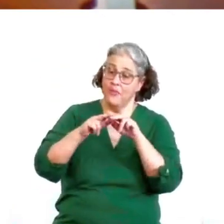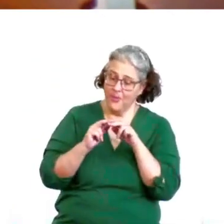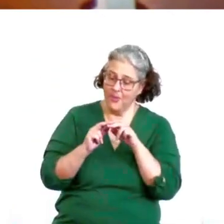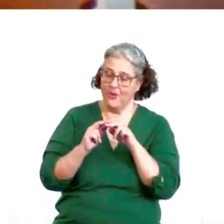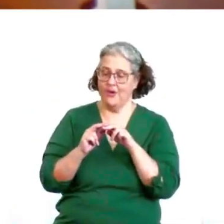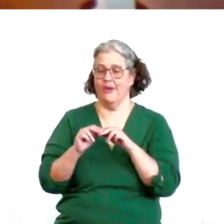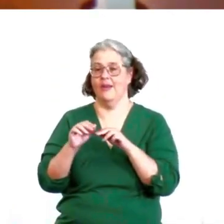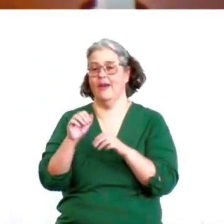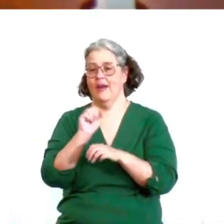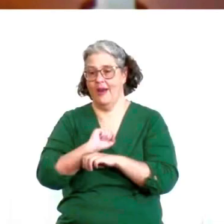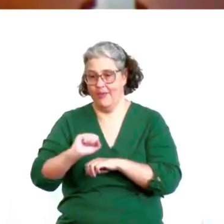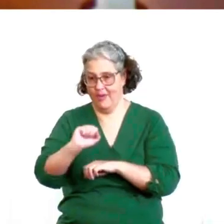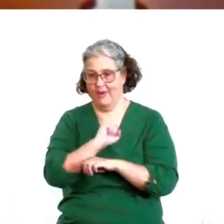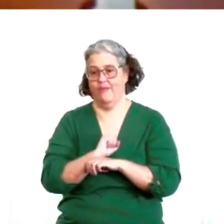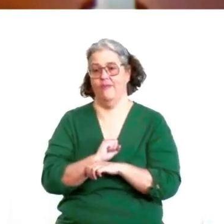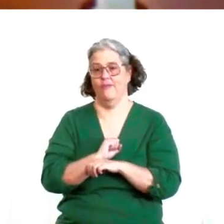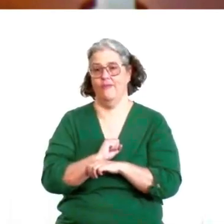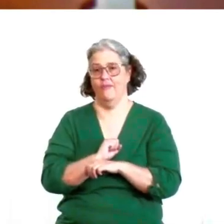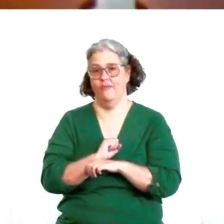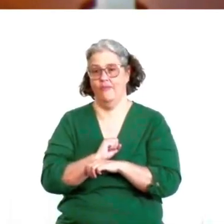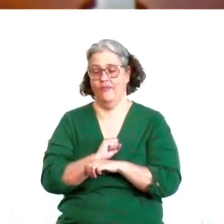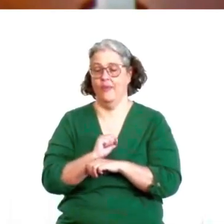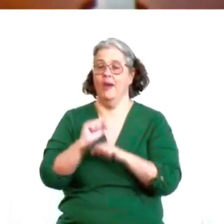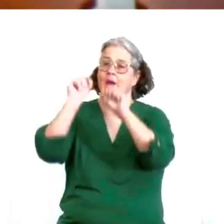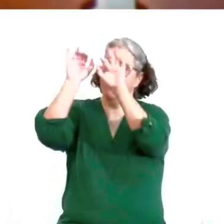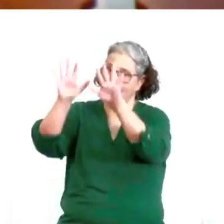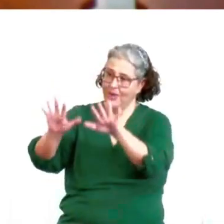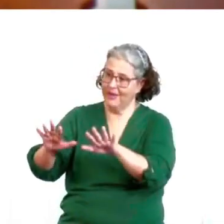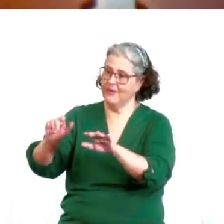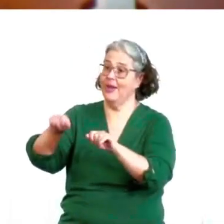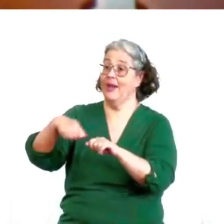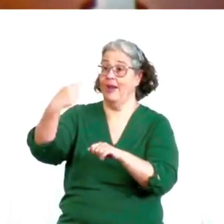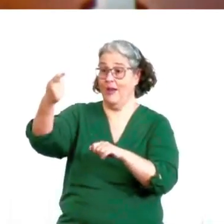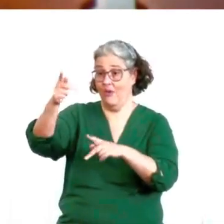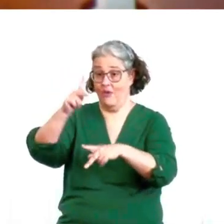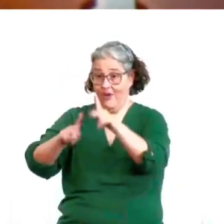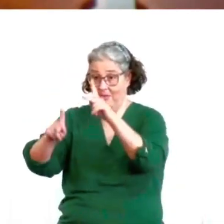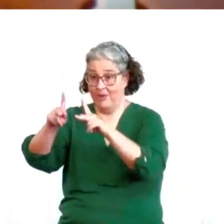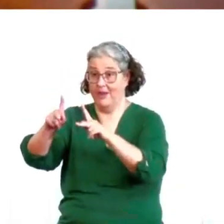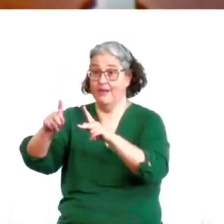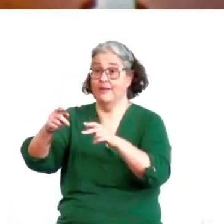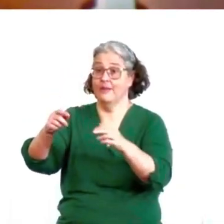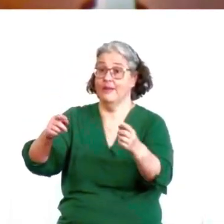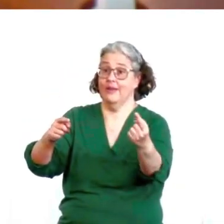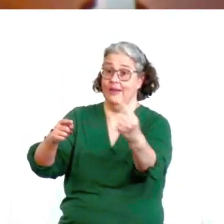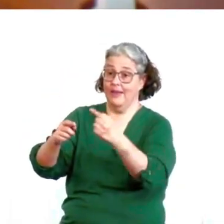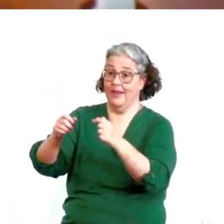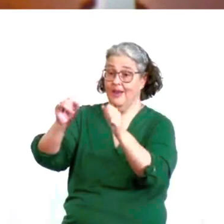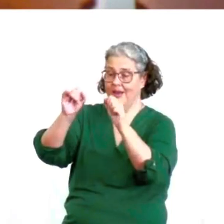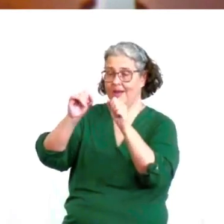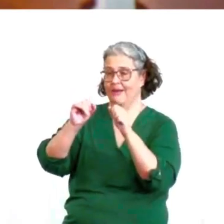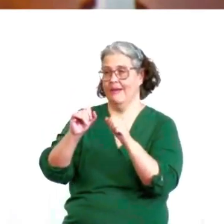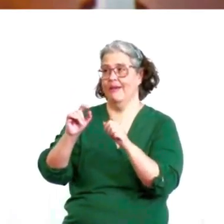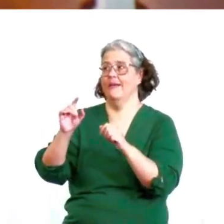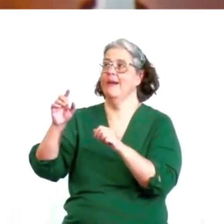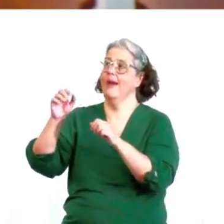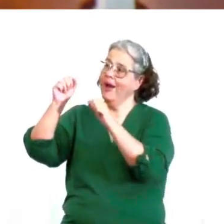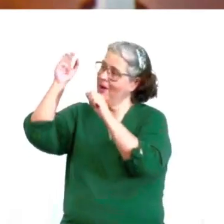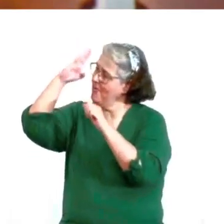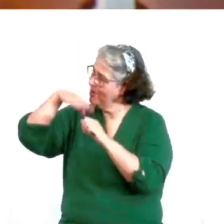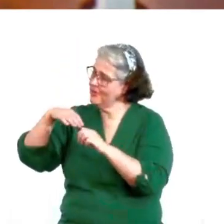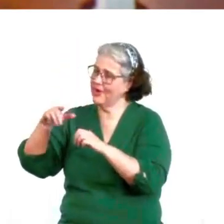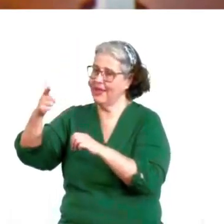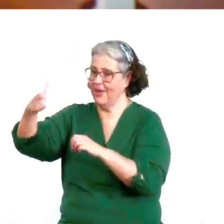Abraão. Abençoarei os que te abençoarem, amaldiçoarei os que te amaldiçoarem, em ti serão benditas